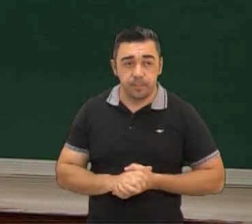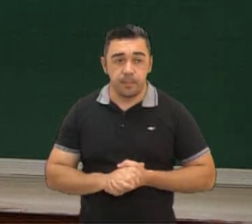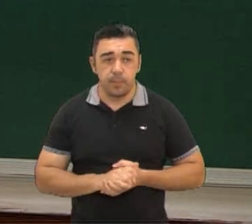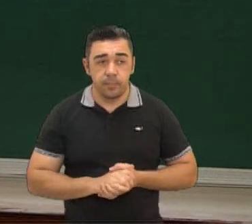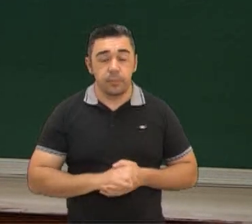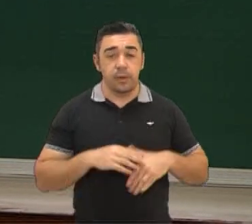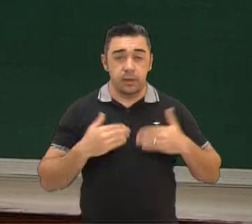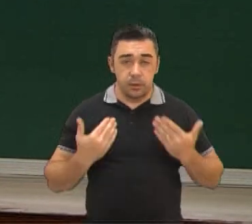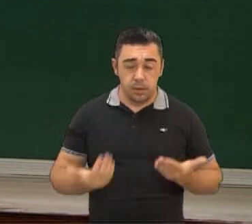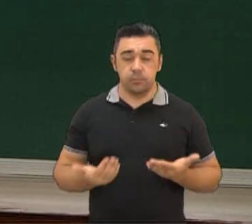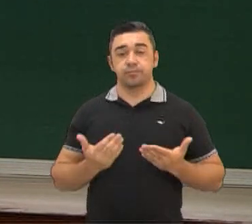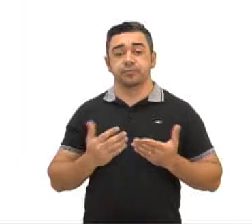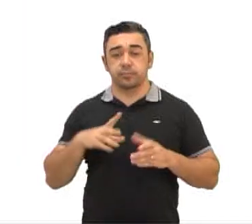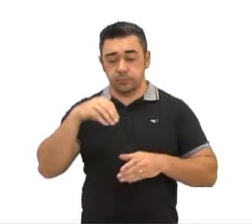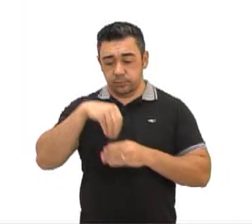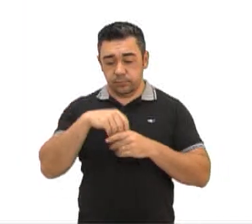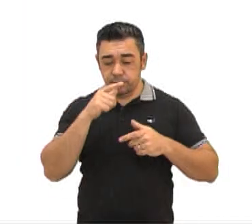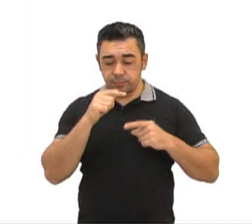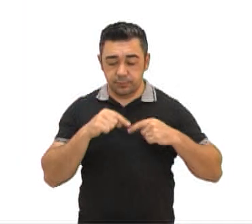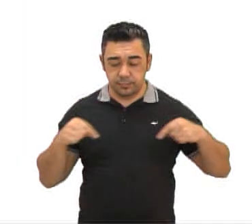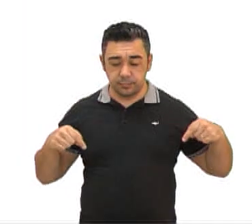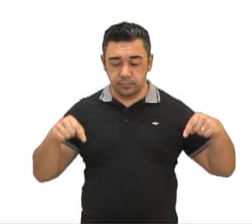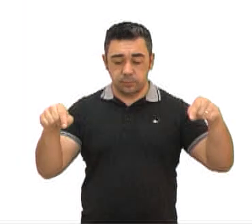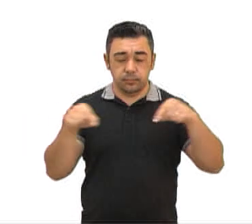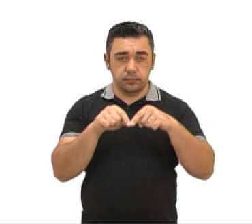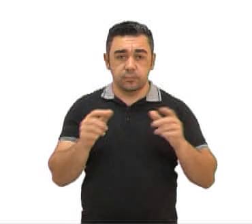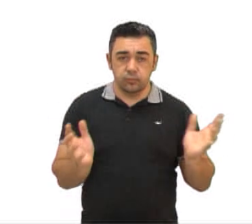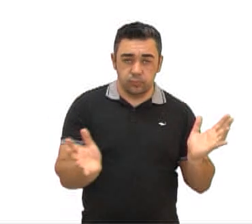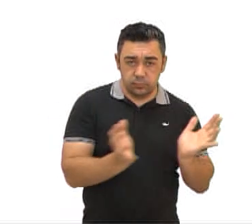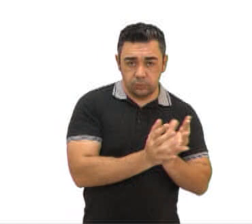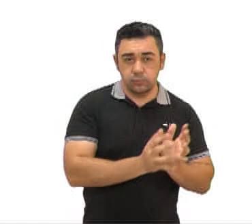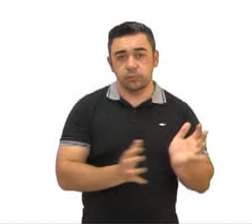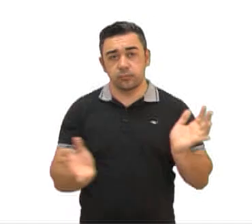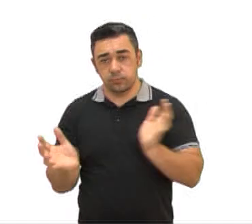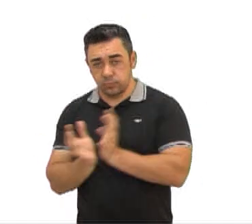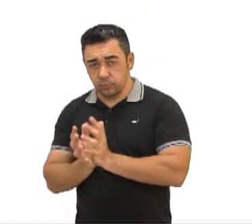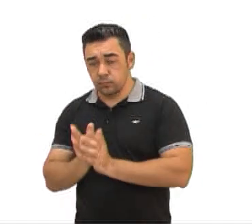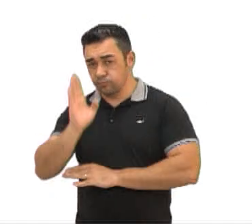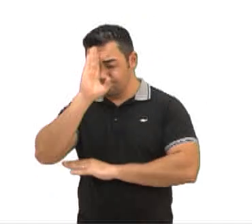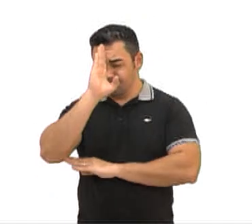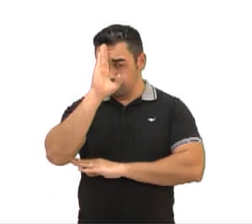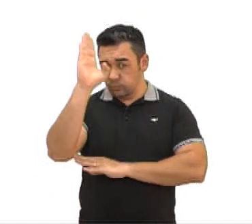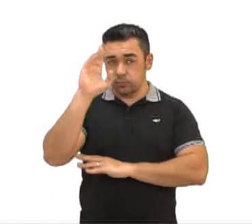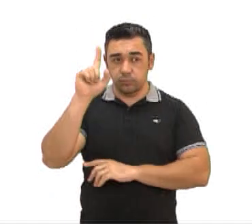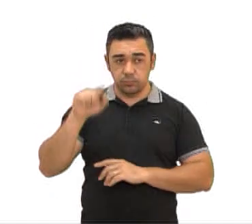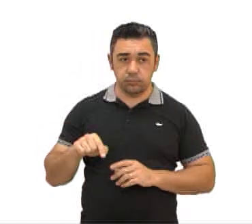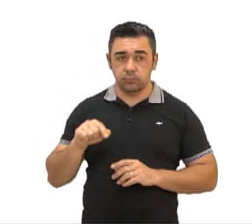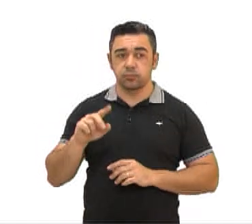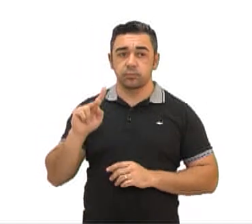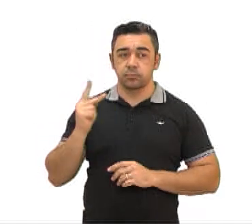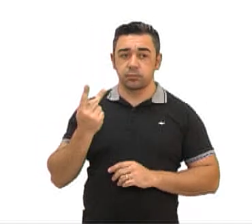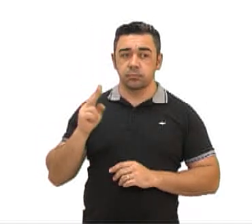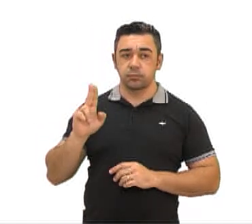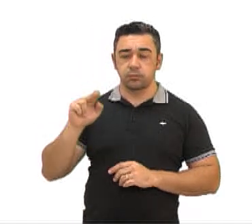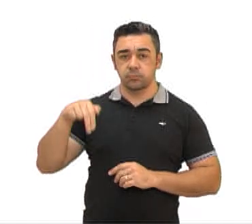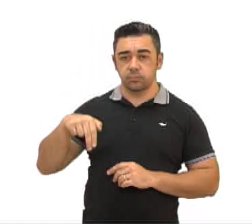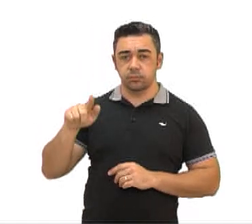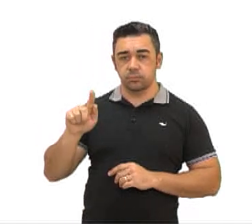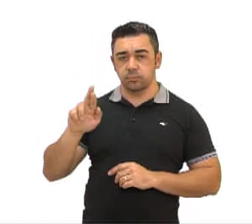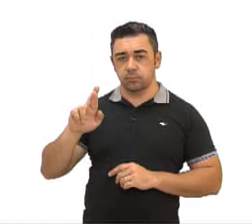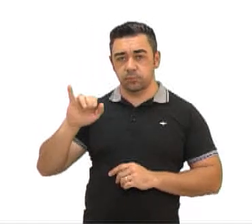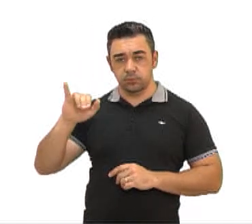Nas piscinas de polo aquático, nenhuma seleção é tão respeitada e temida quanto a da Hungria, que conta